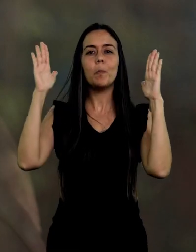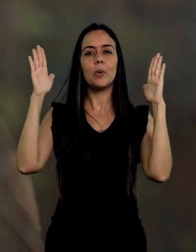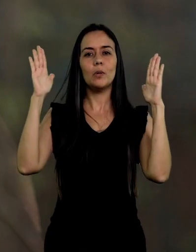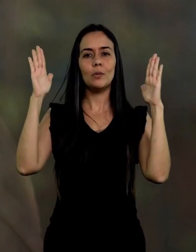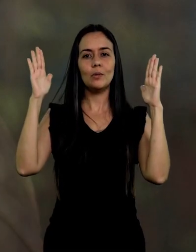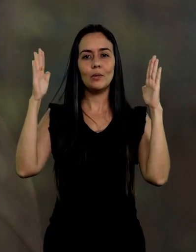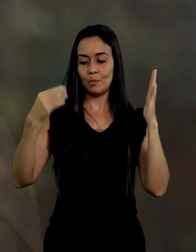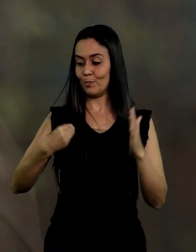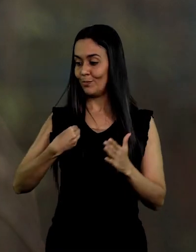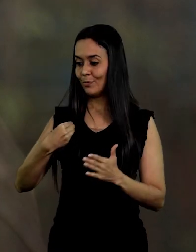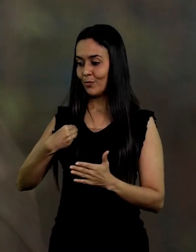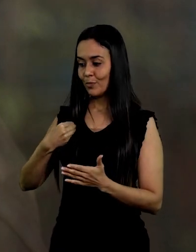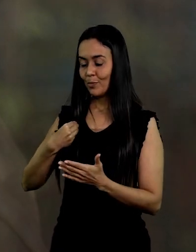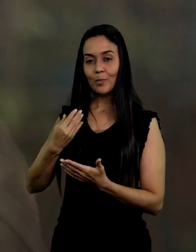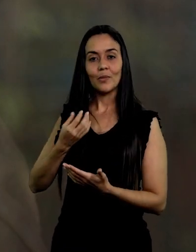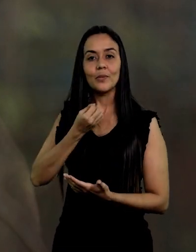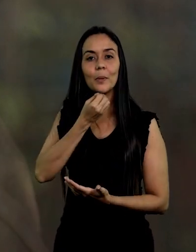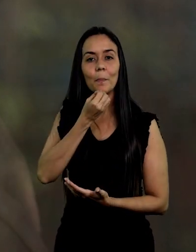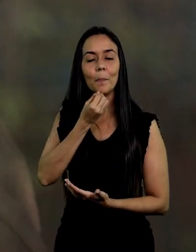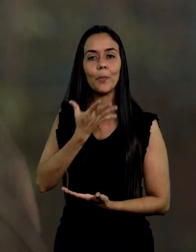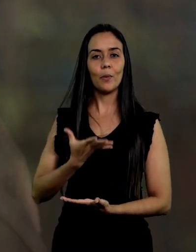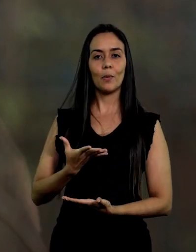ser aí que não está